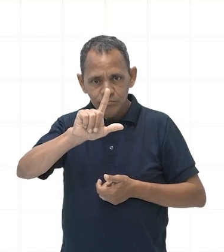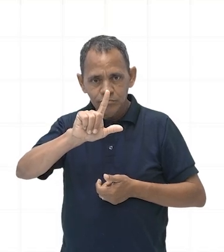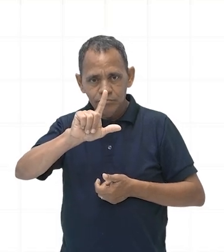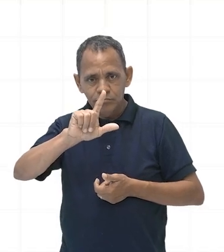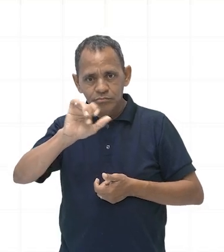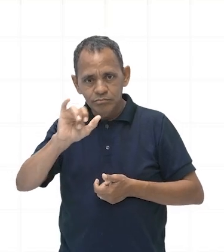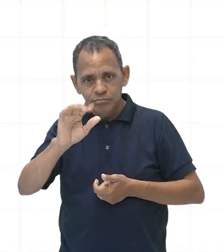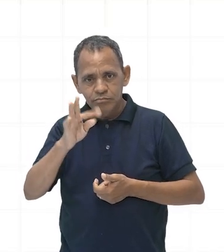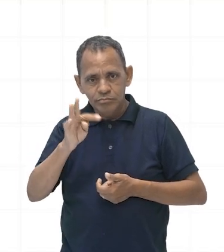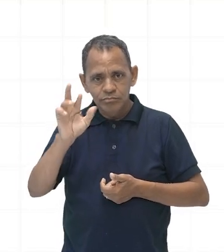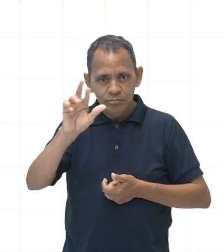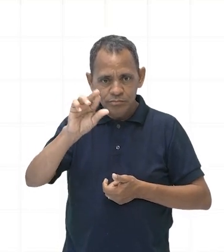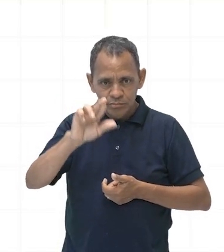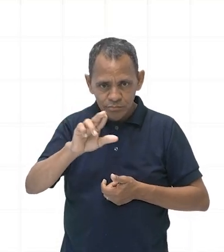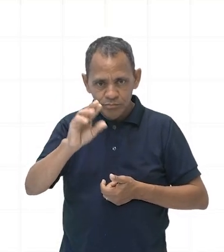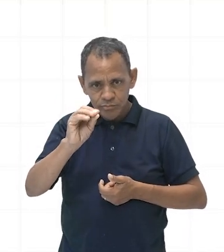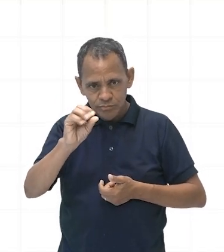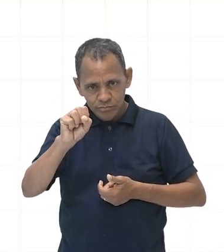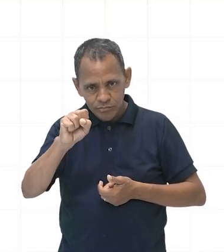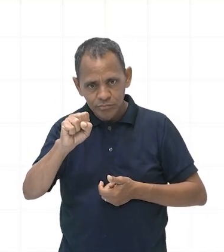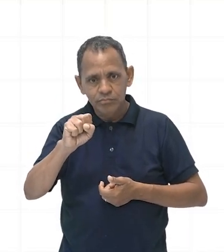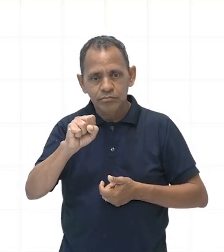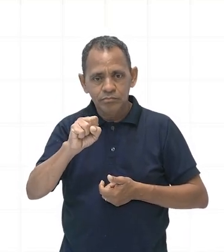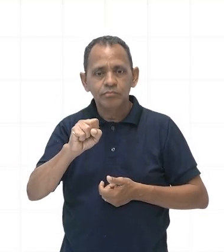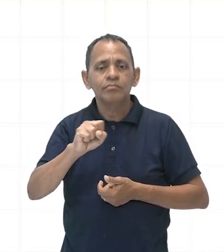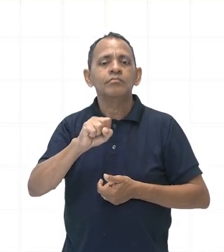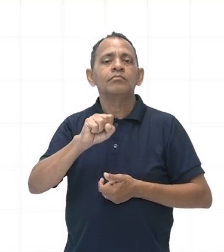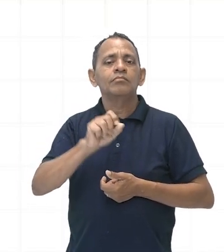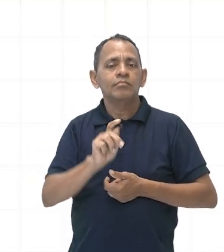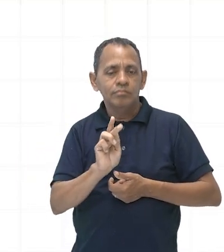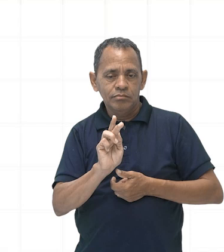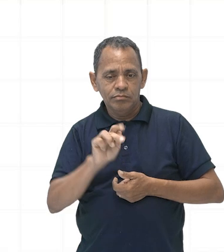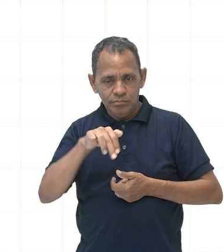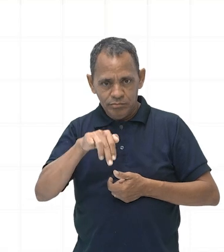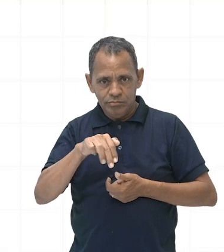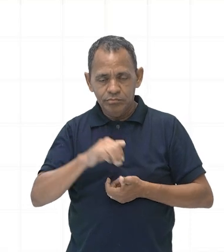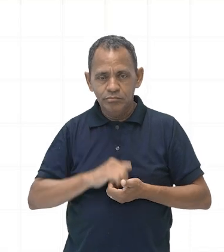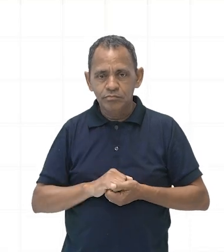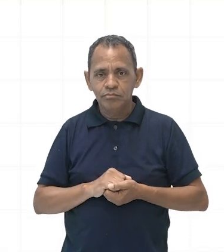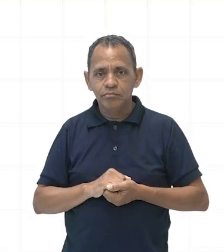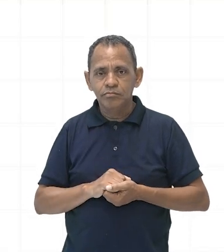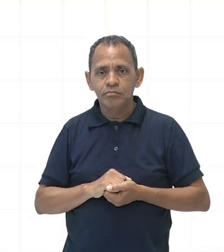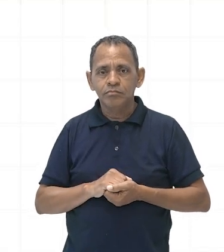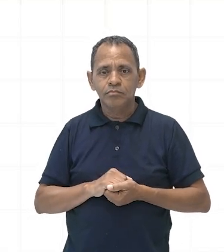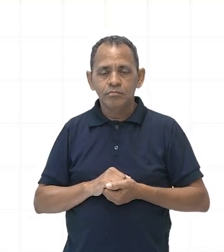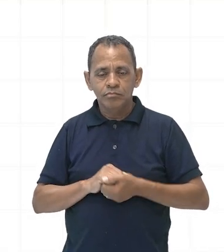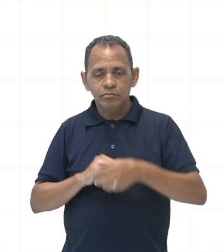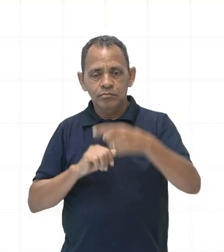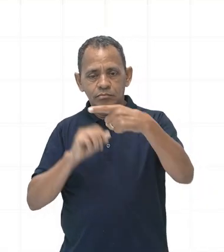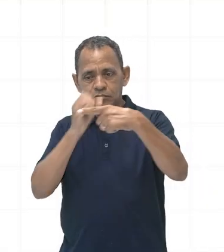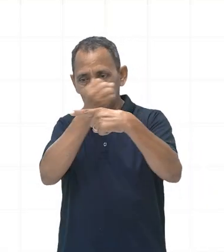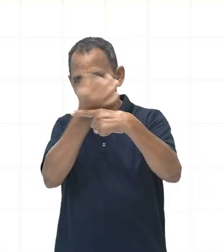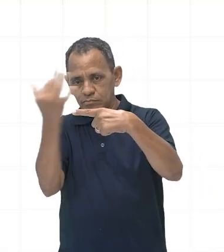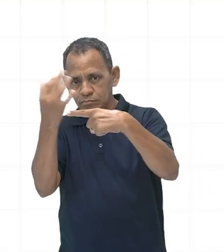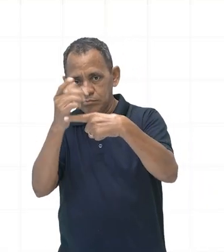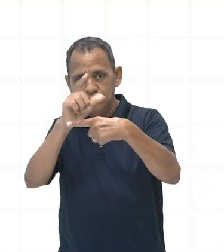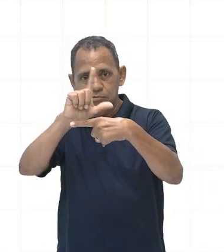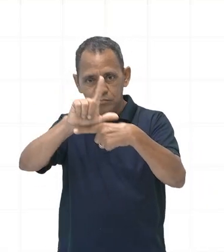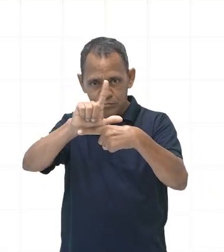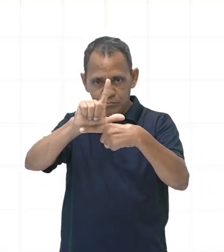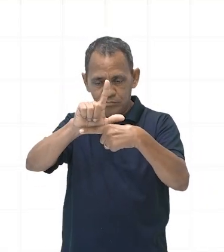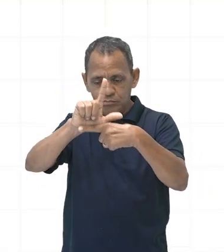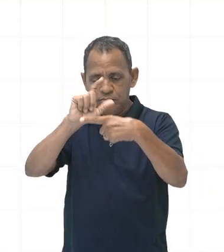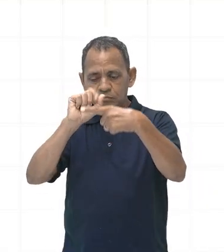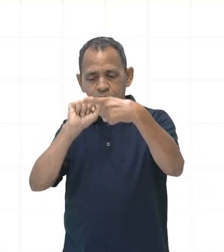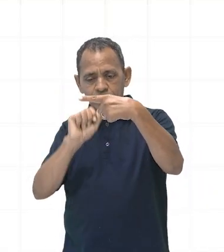tabela aí contendo na primeira coluna litros e na segunda coluna quilômetros. E essa tabela tem